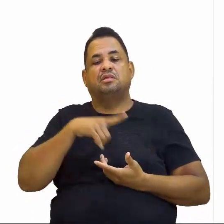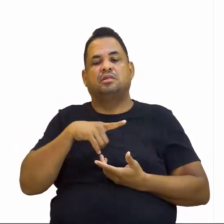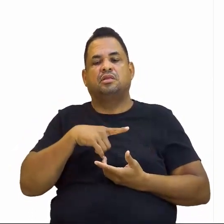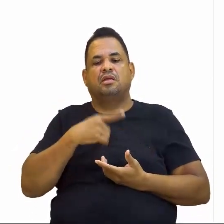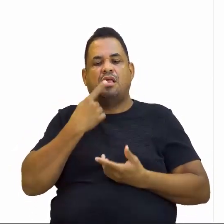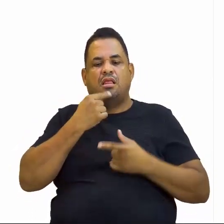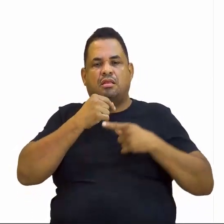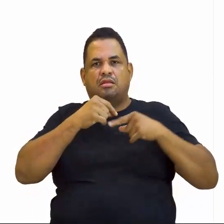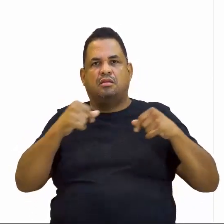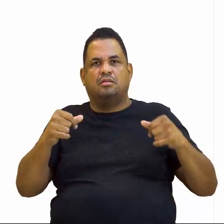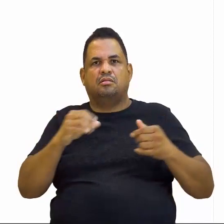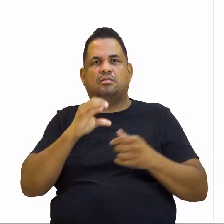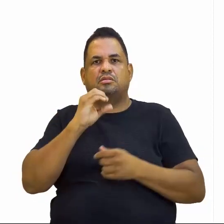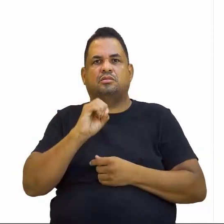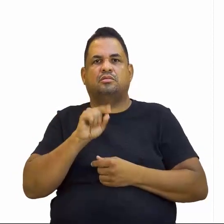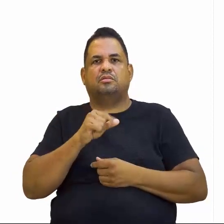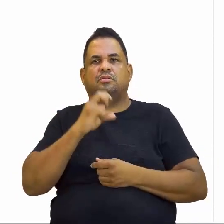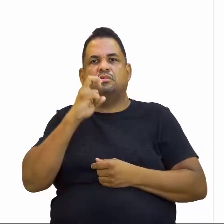salinidade entre